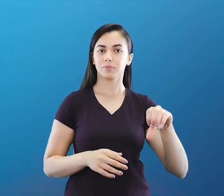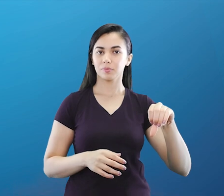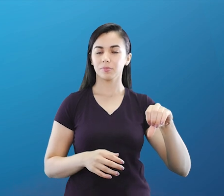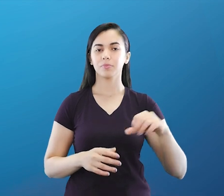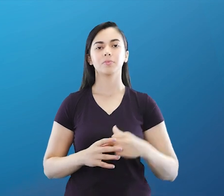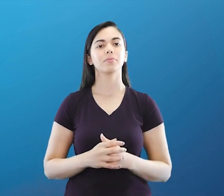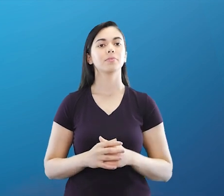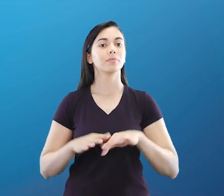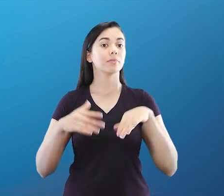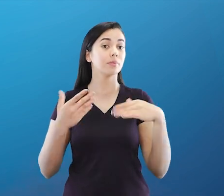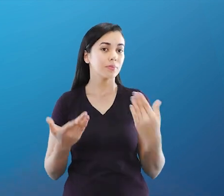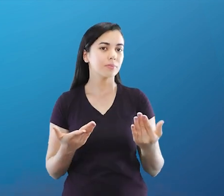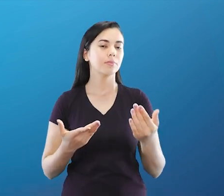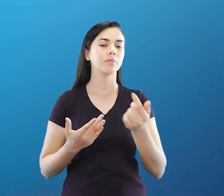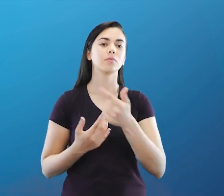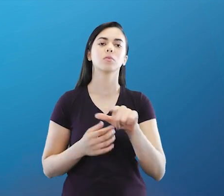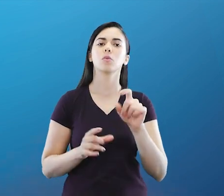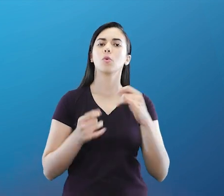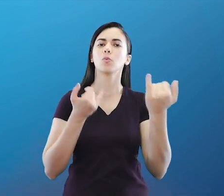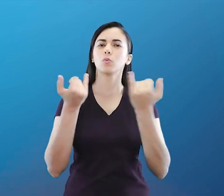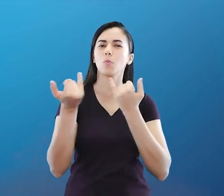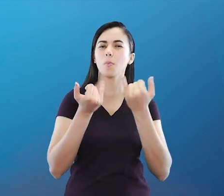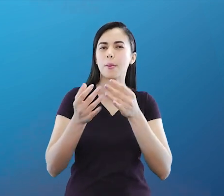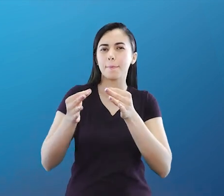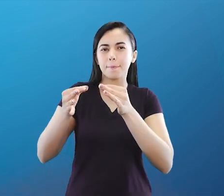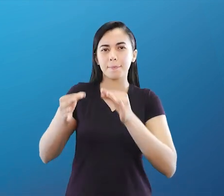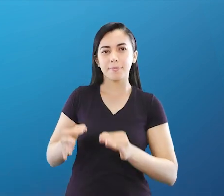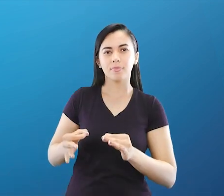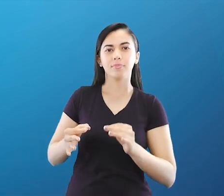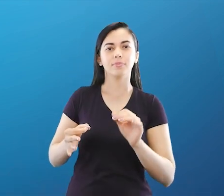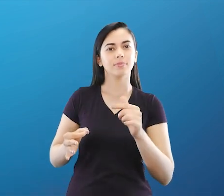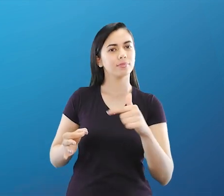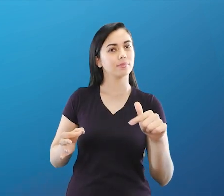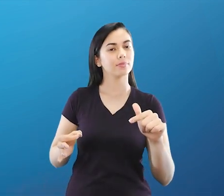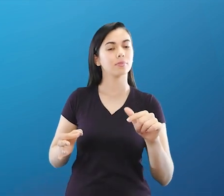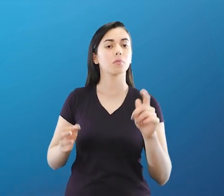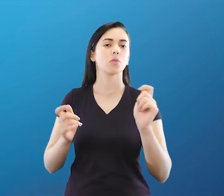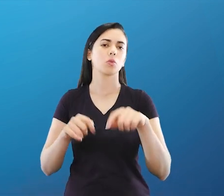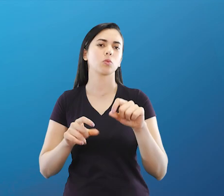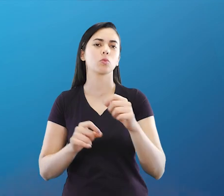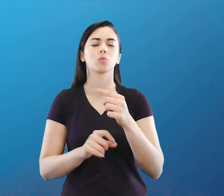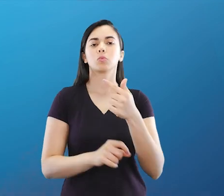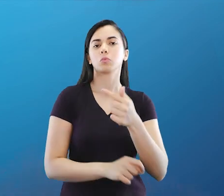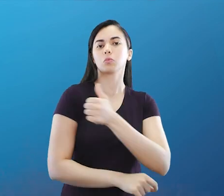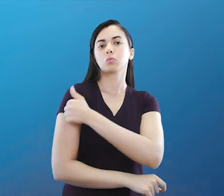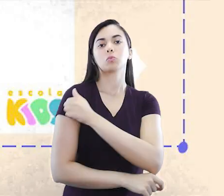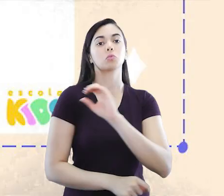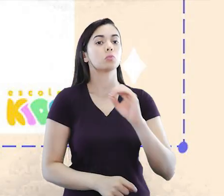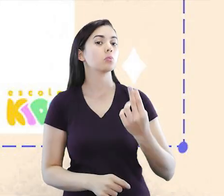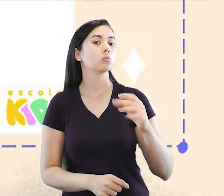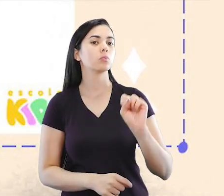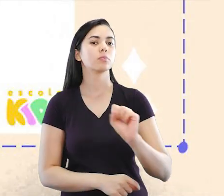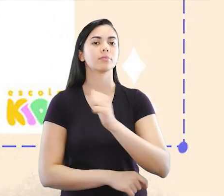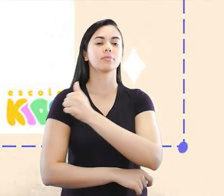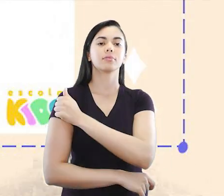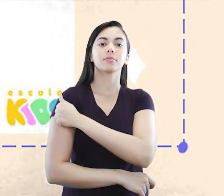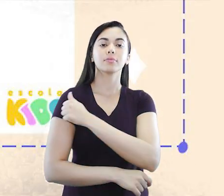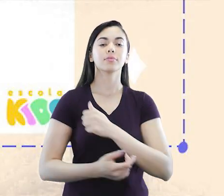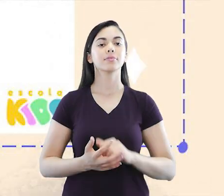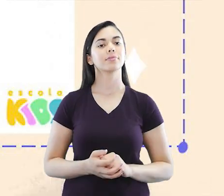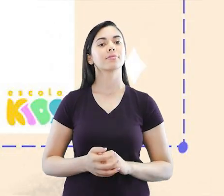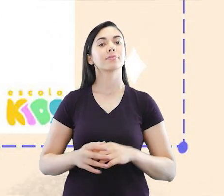9. Então, nós não temos uma informação exata, pode ser 7, pode ser 8. Já a disciplina